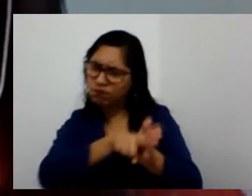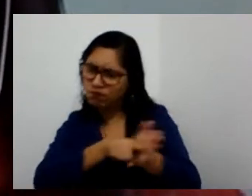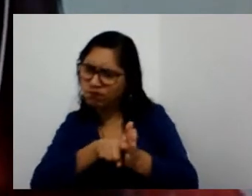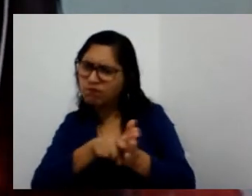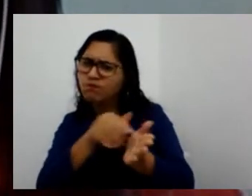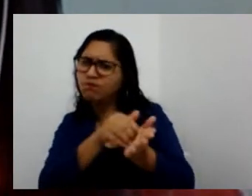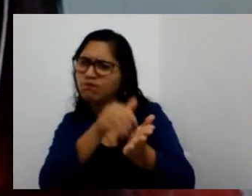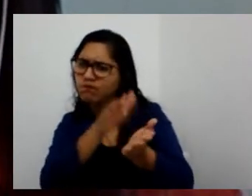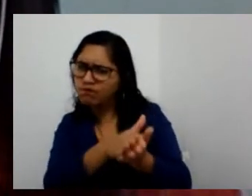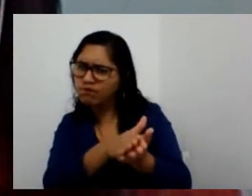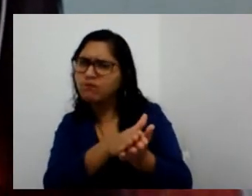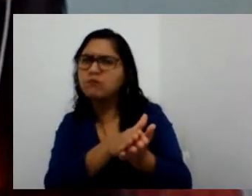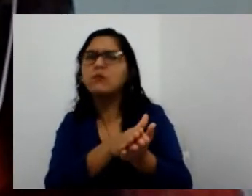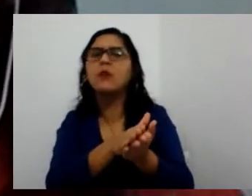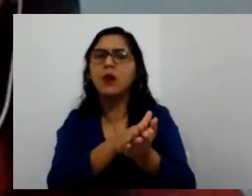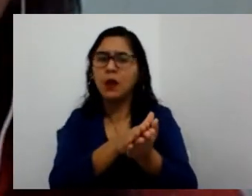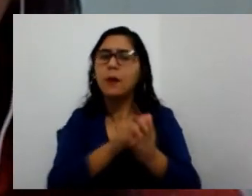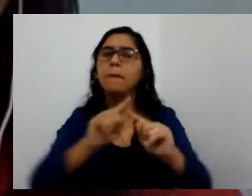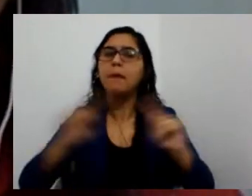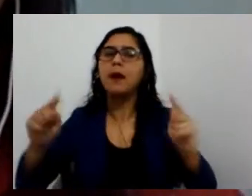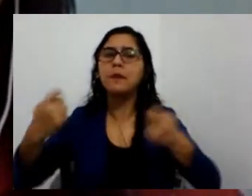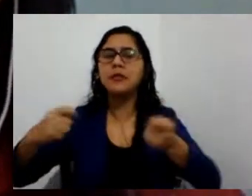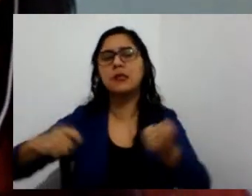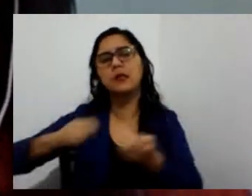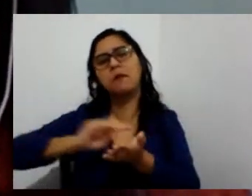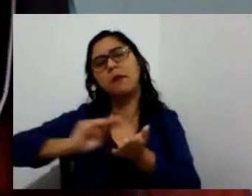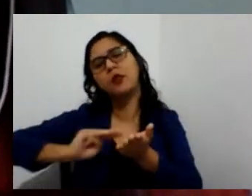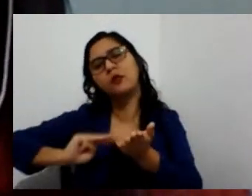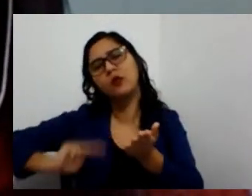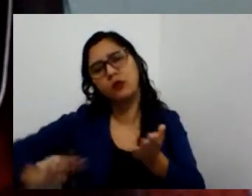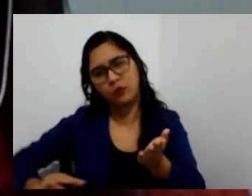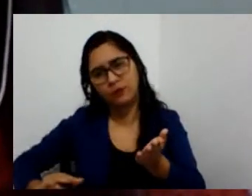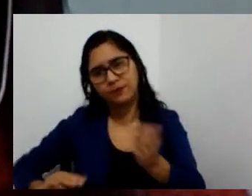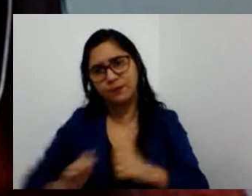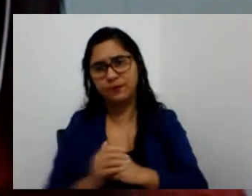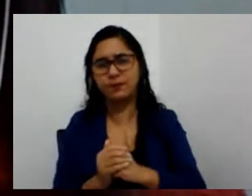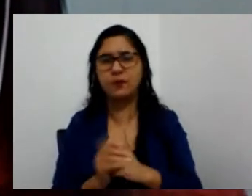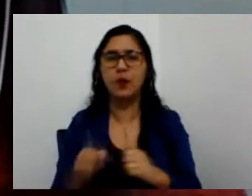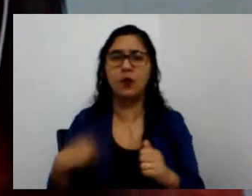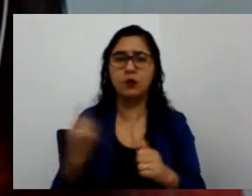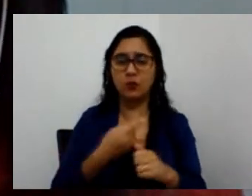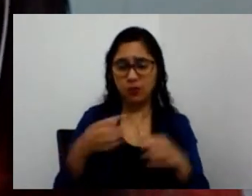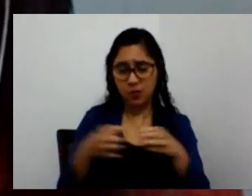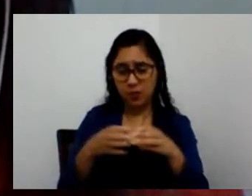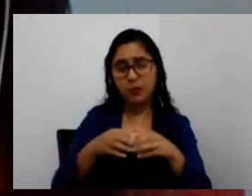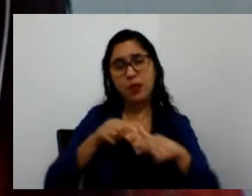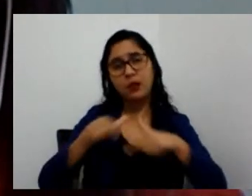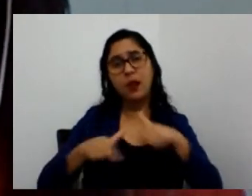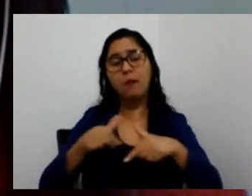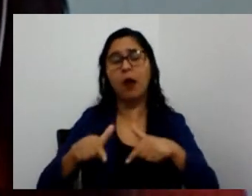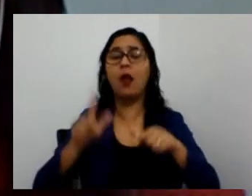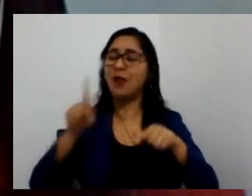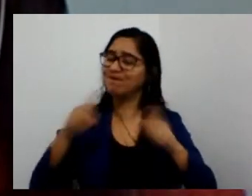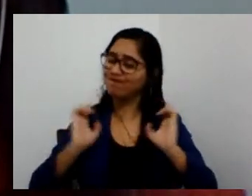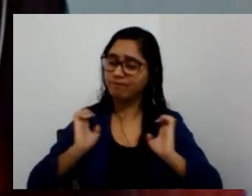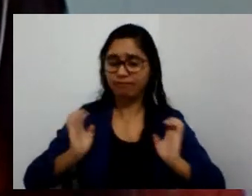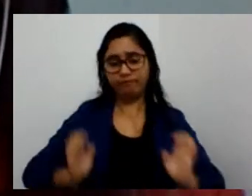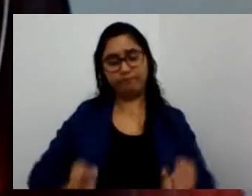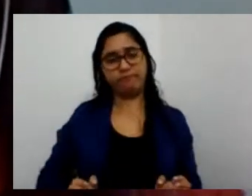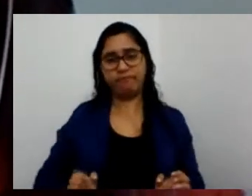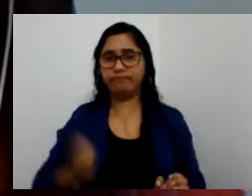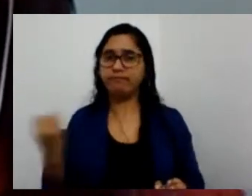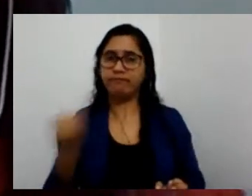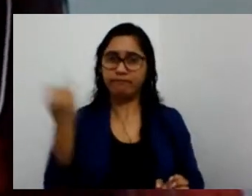ele precisa de metodologias para isso. A nossa equipe, ela trabalha muito com a ética. Desde que nós